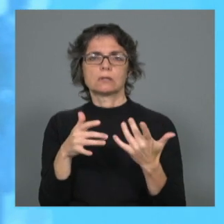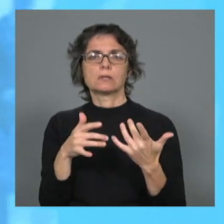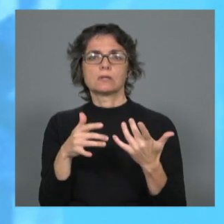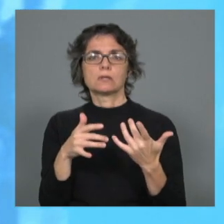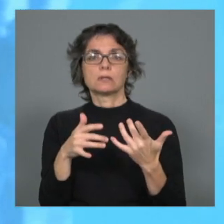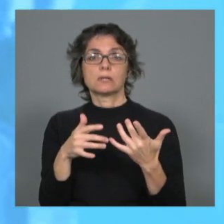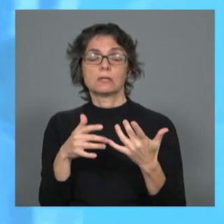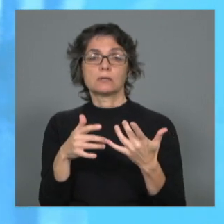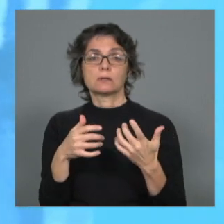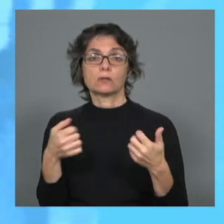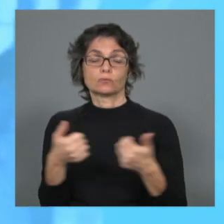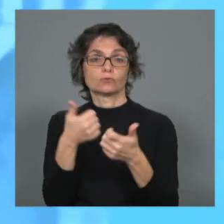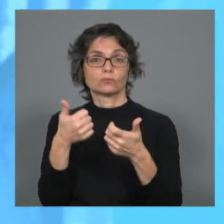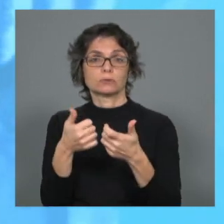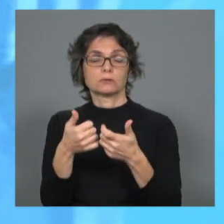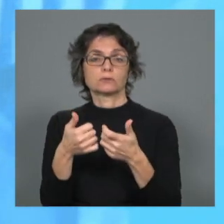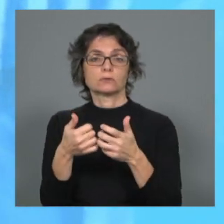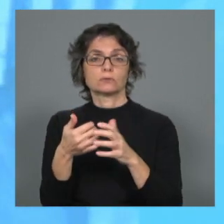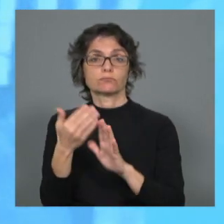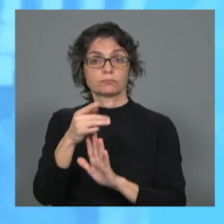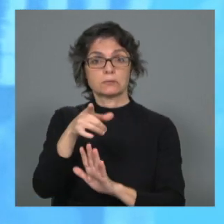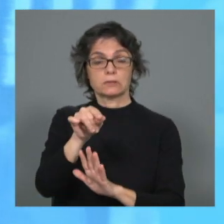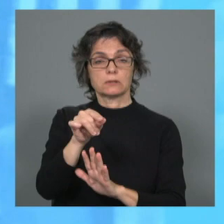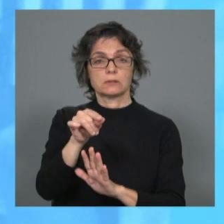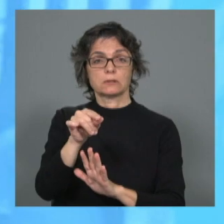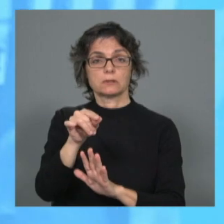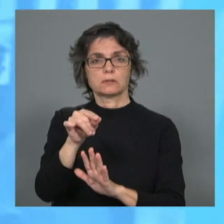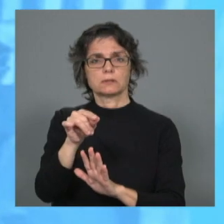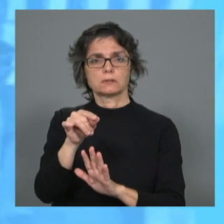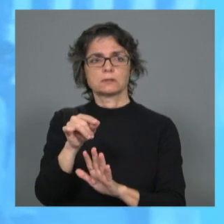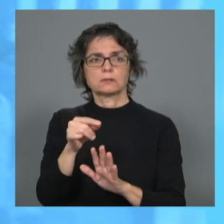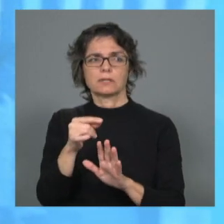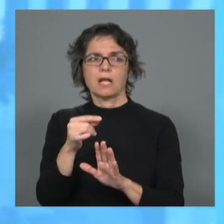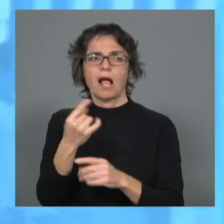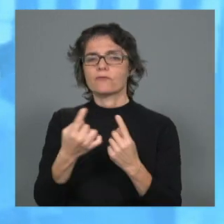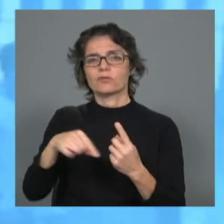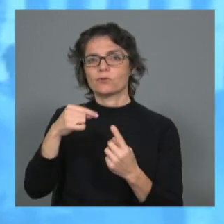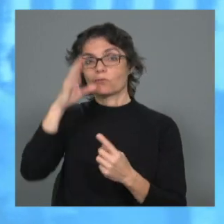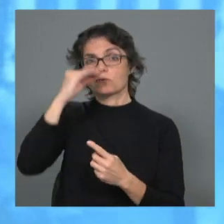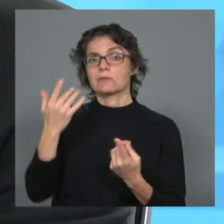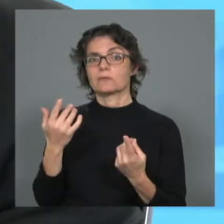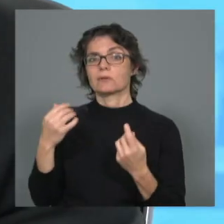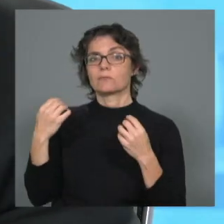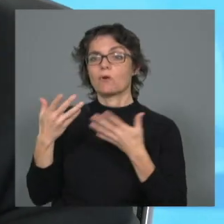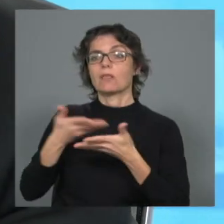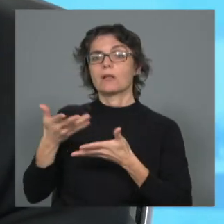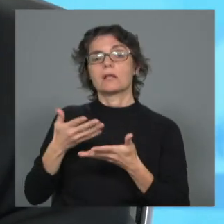estudaram com ele, aprenderam com ele e nós muitas vezes não sabemos o que se passa no chamado balneário, não é? A relação do treinador com o